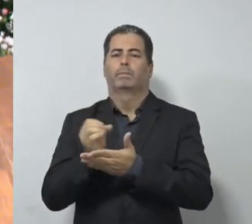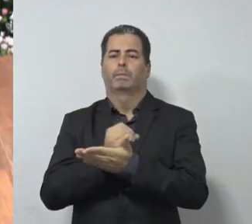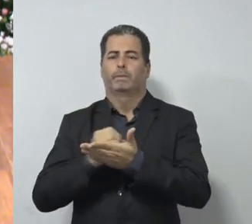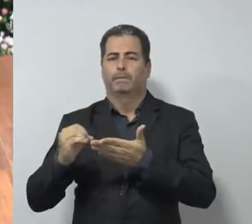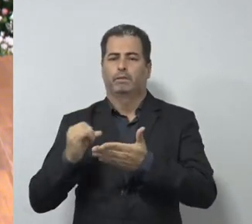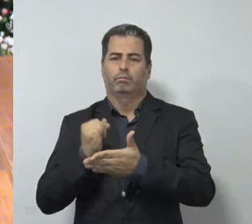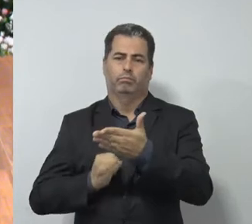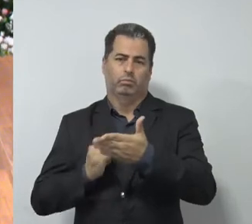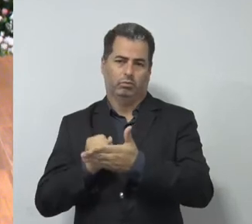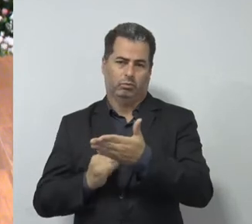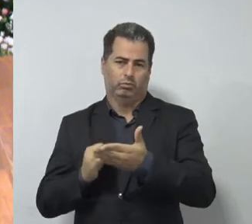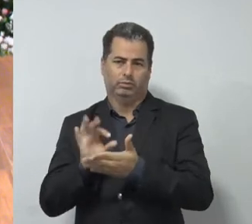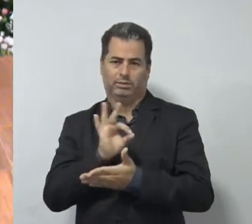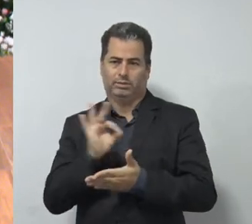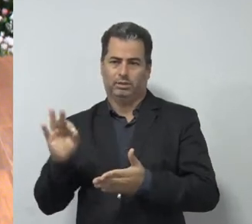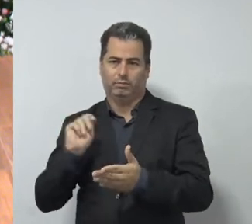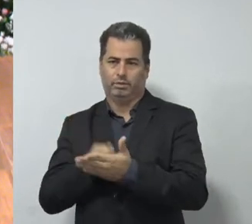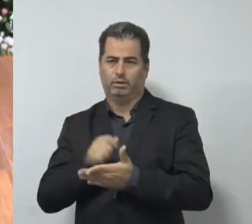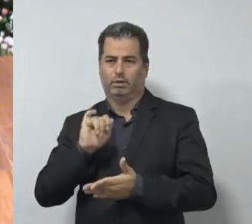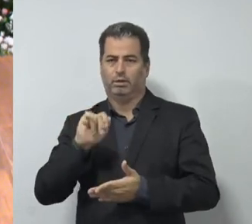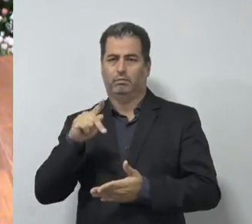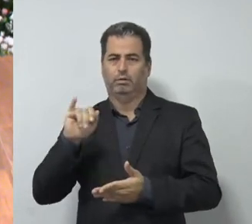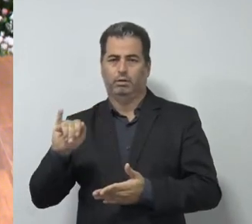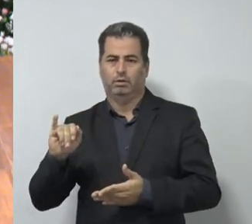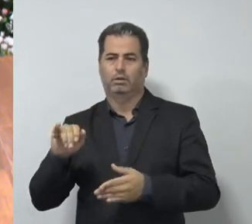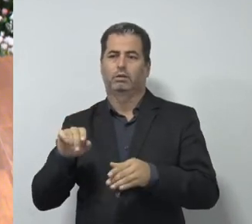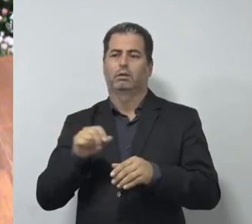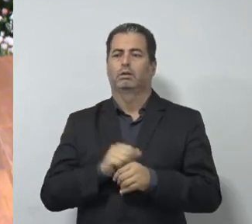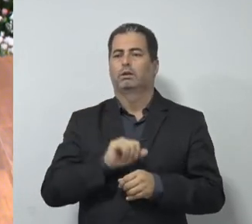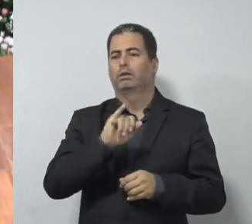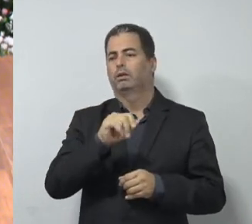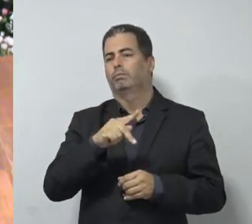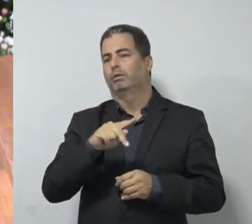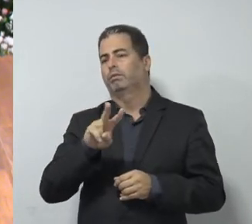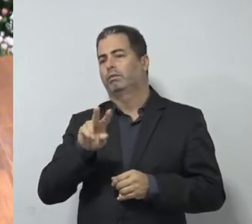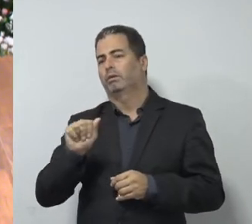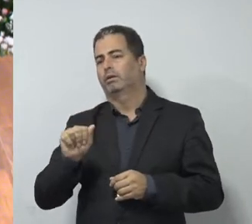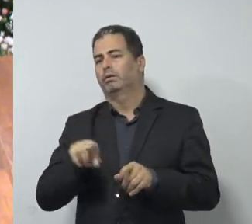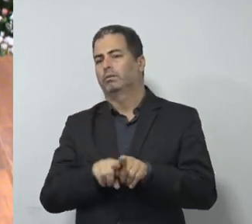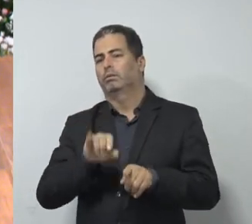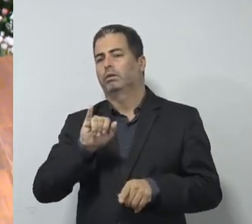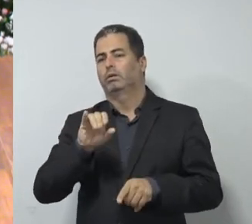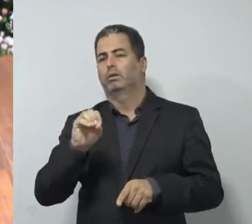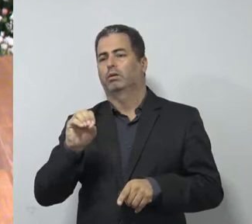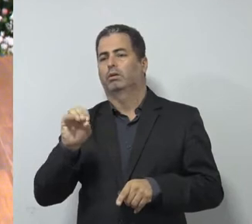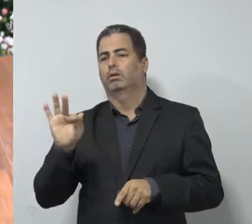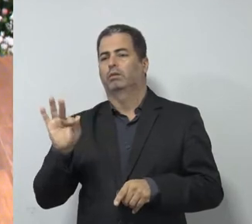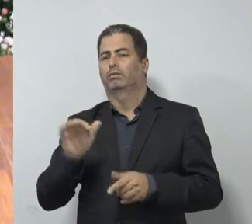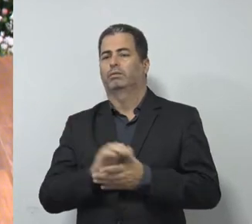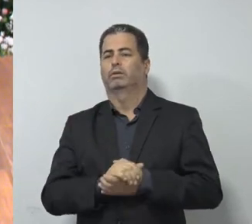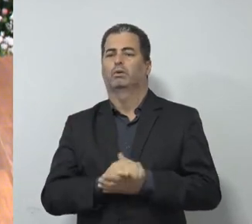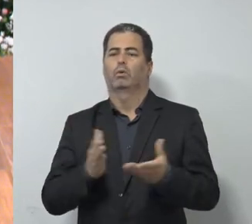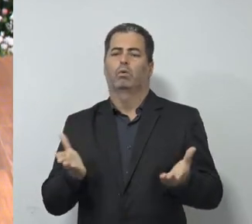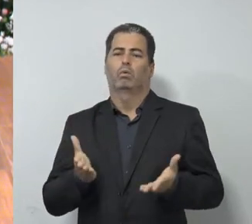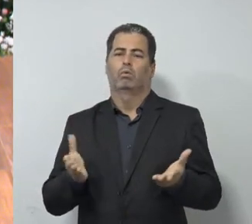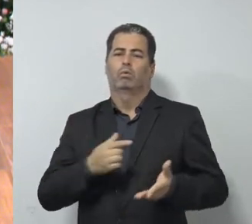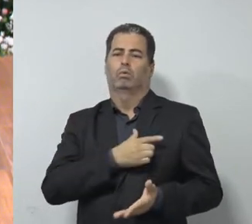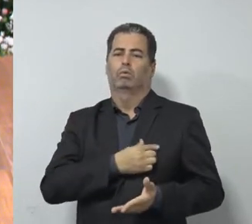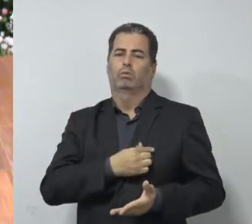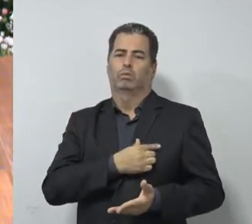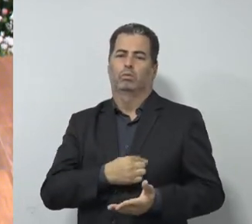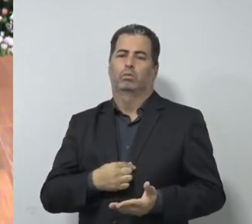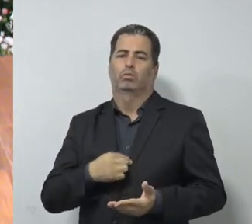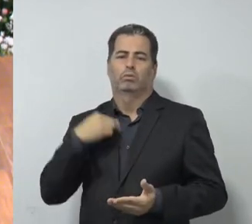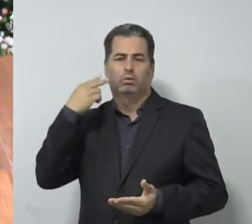adquirir veículos sem pagar IPI, ICMS, IPVA e IOF. É a homenageada do vereador